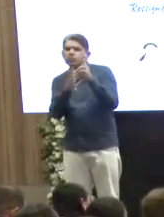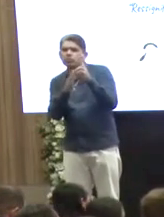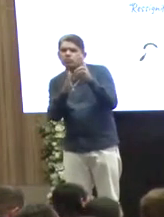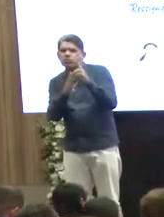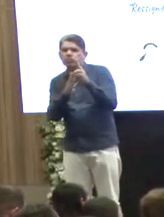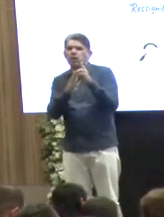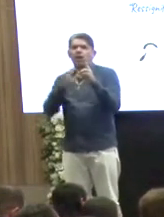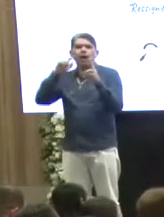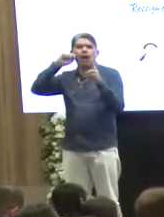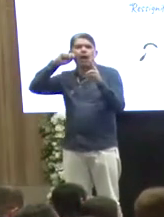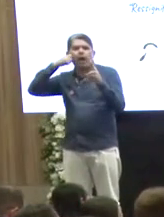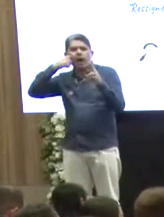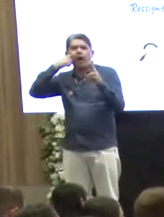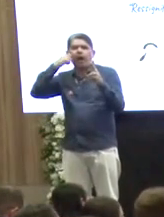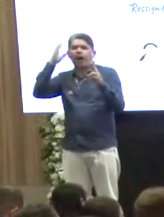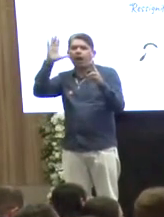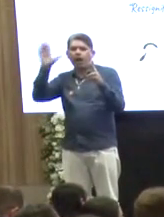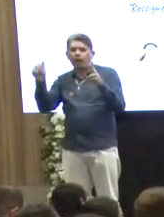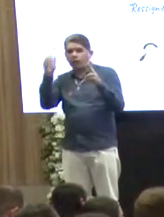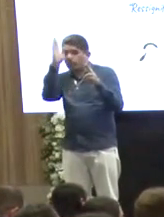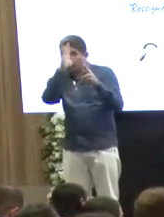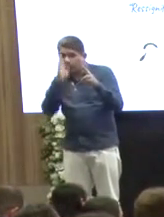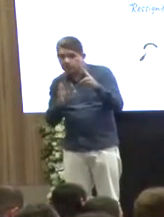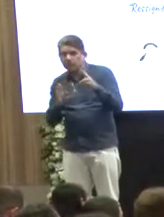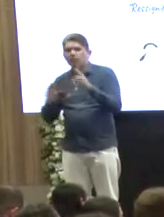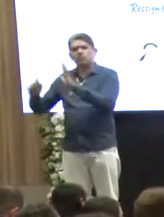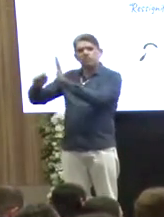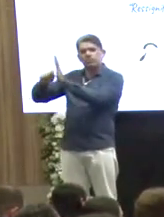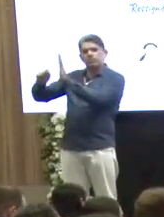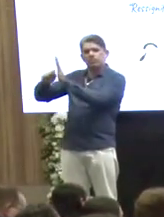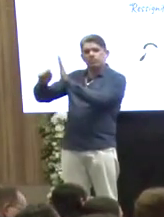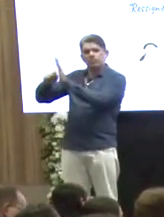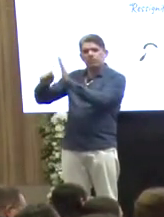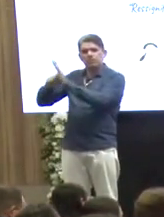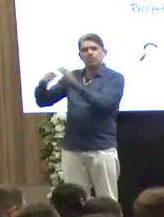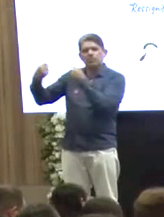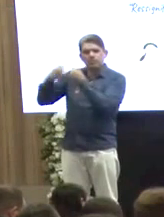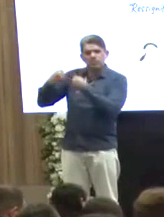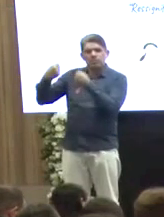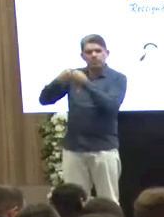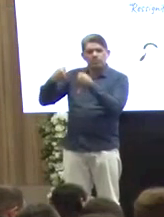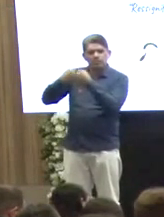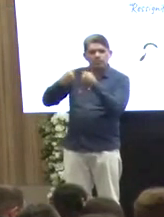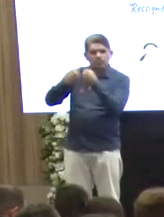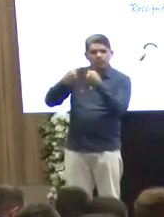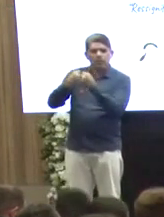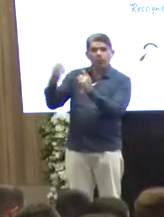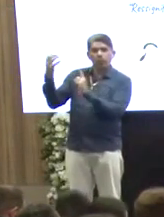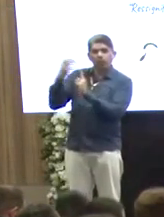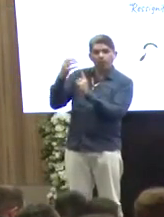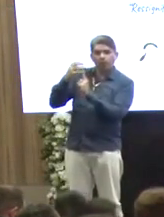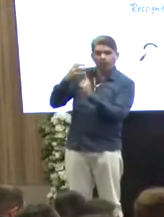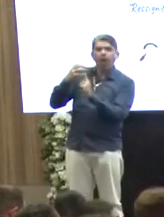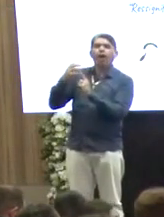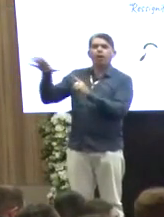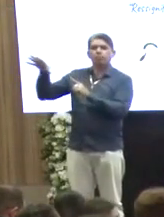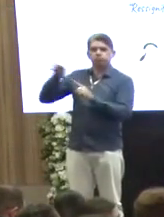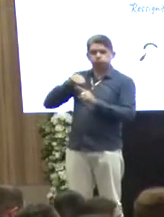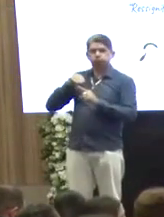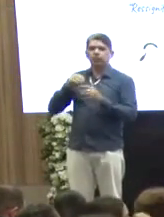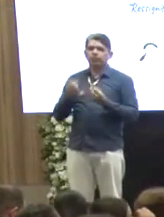organizaram sensíveis à forma desigual como as diferenças têm sido tratadas, em determinadas diferenças, aí nós estamos